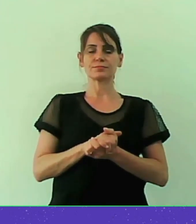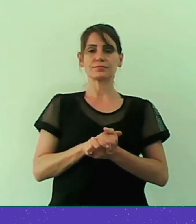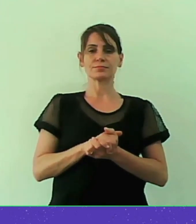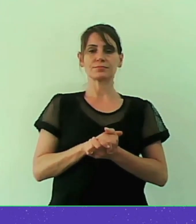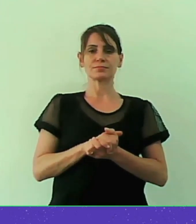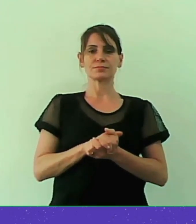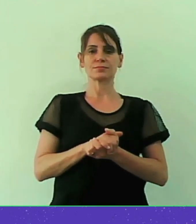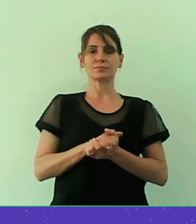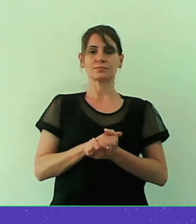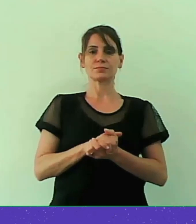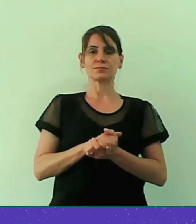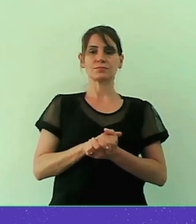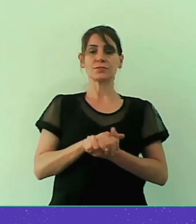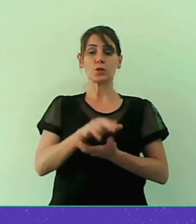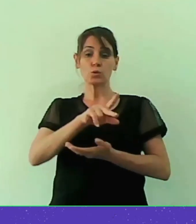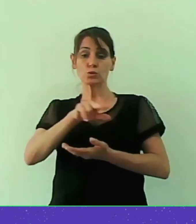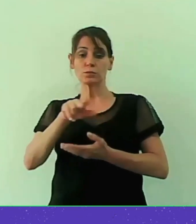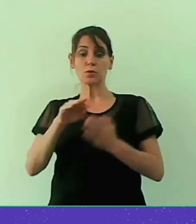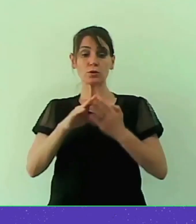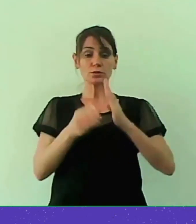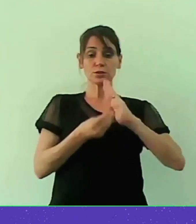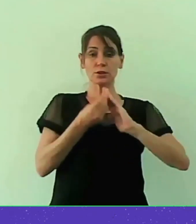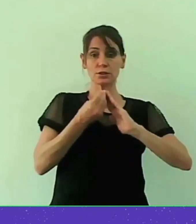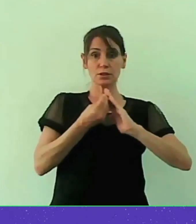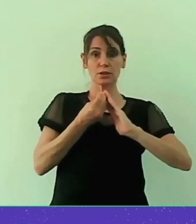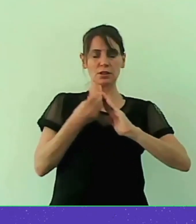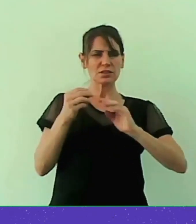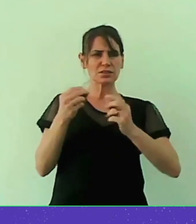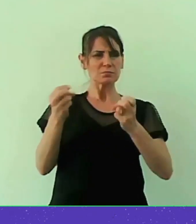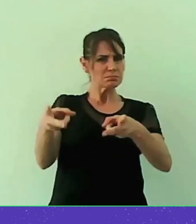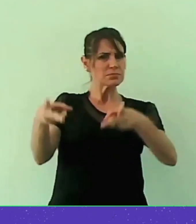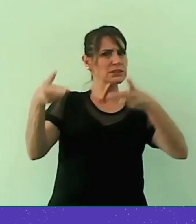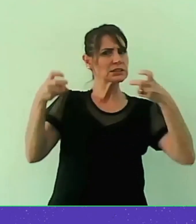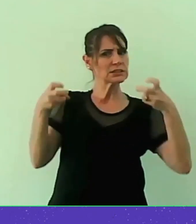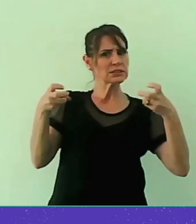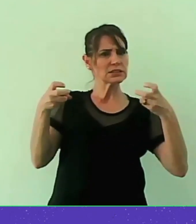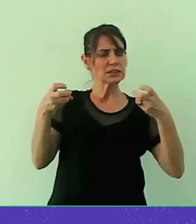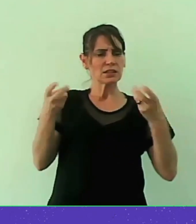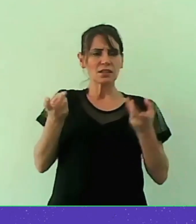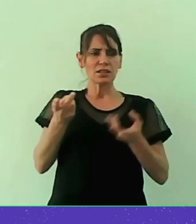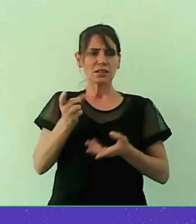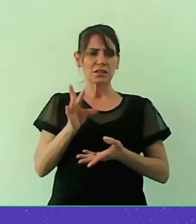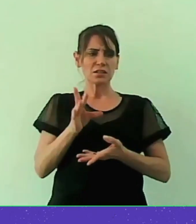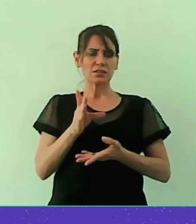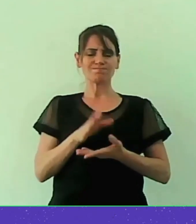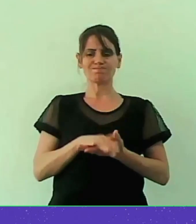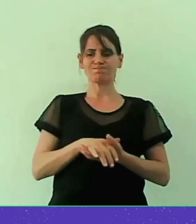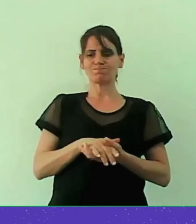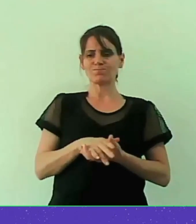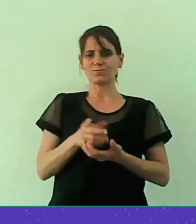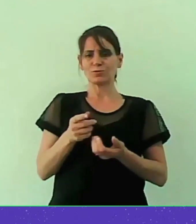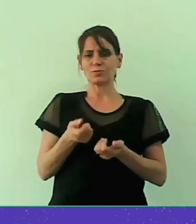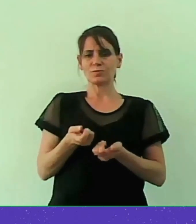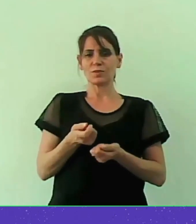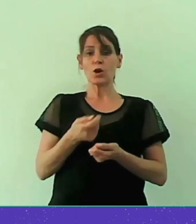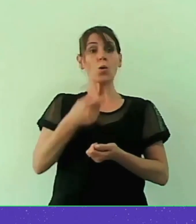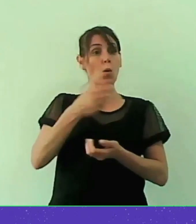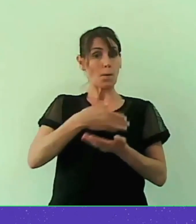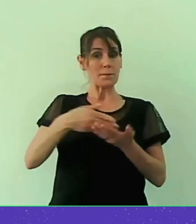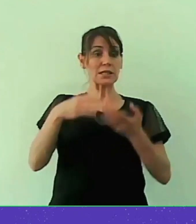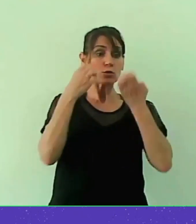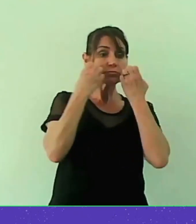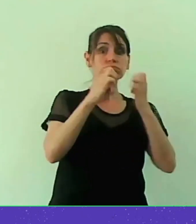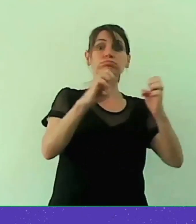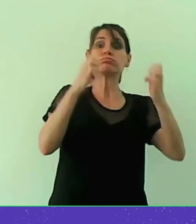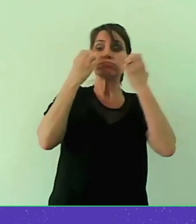os irmãos das igrejas perceberam que também não podiam ficar de fora. Começaram a sair às ruas com